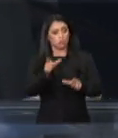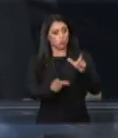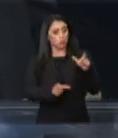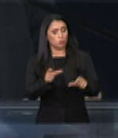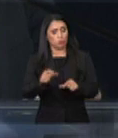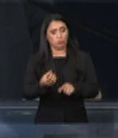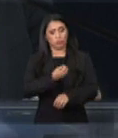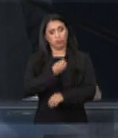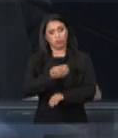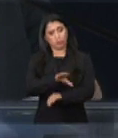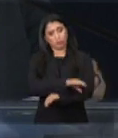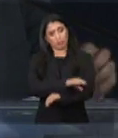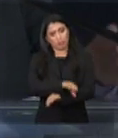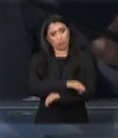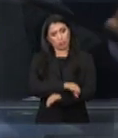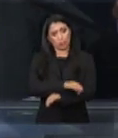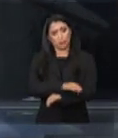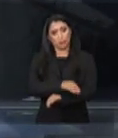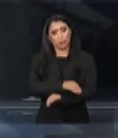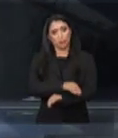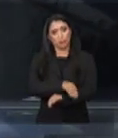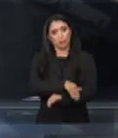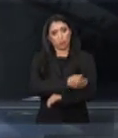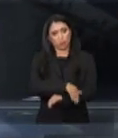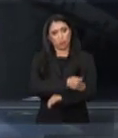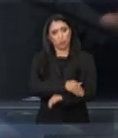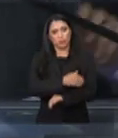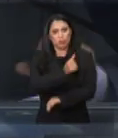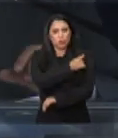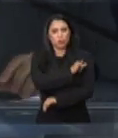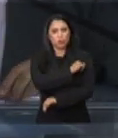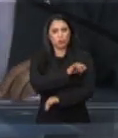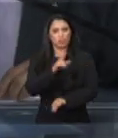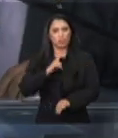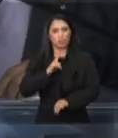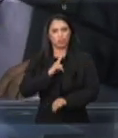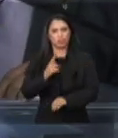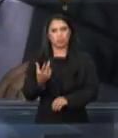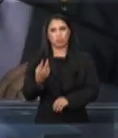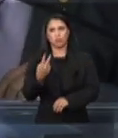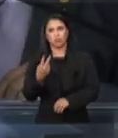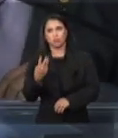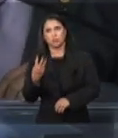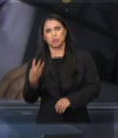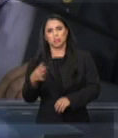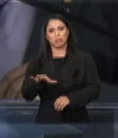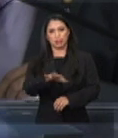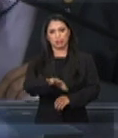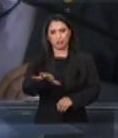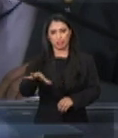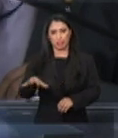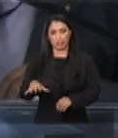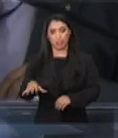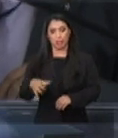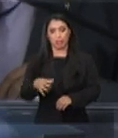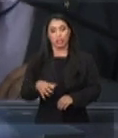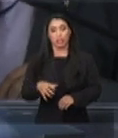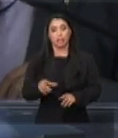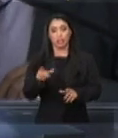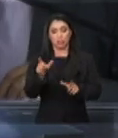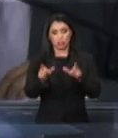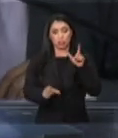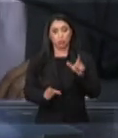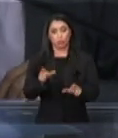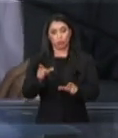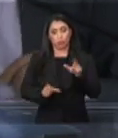de Janeiro Nós temos duas áreas ou três áreas em que a população em situação de rua está mais presente